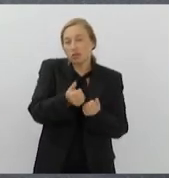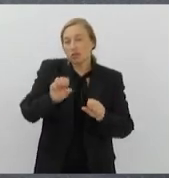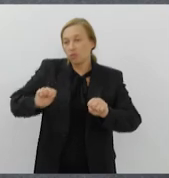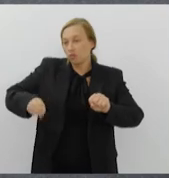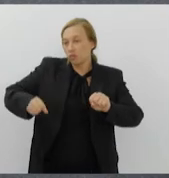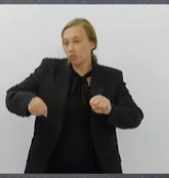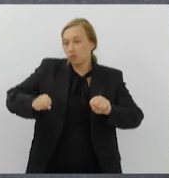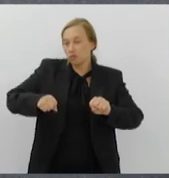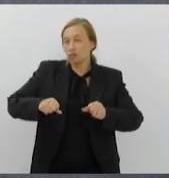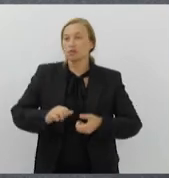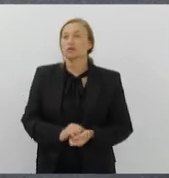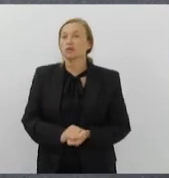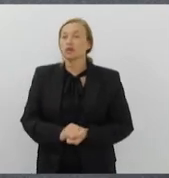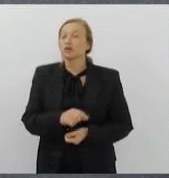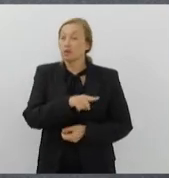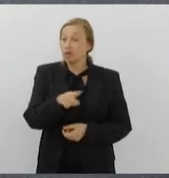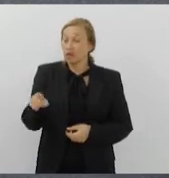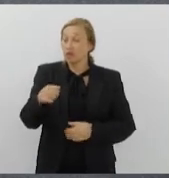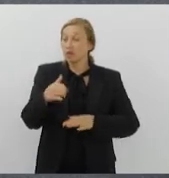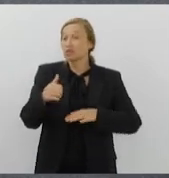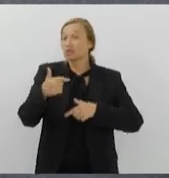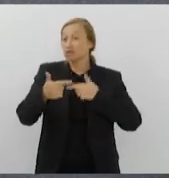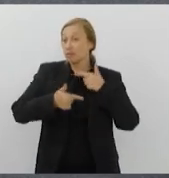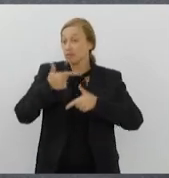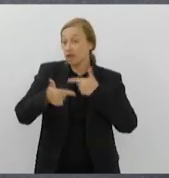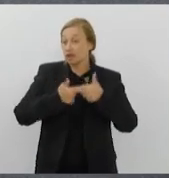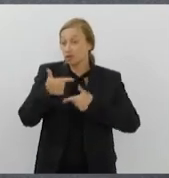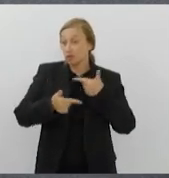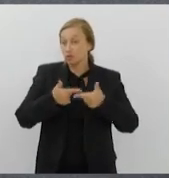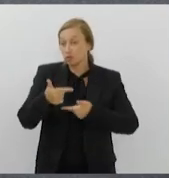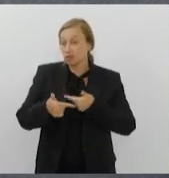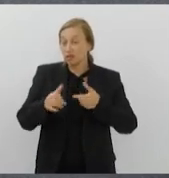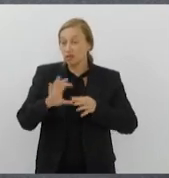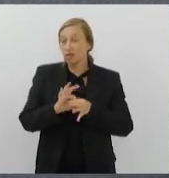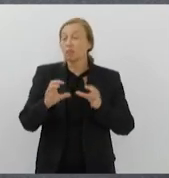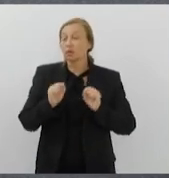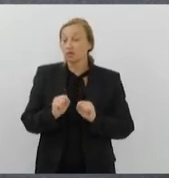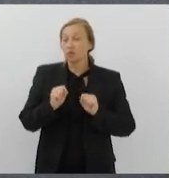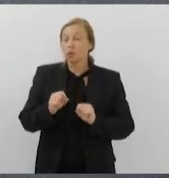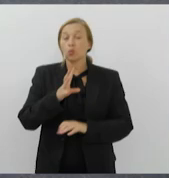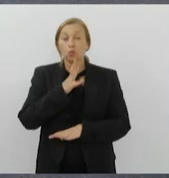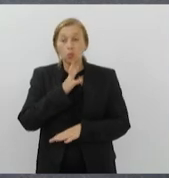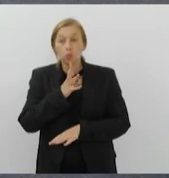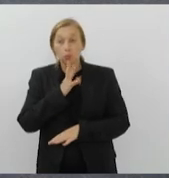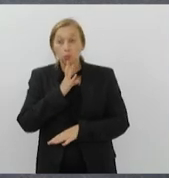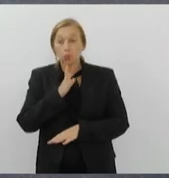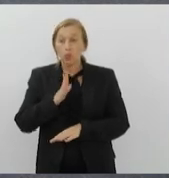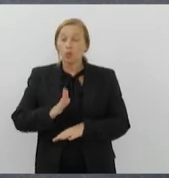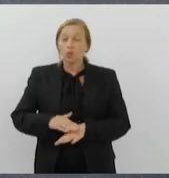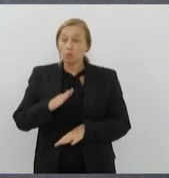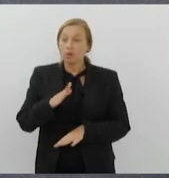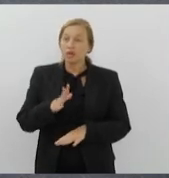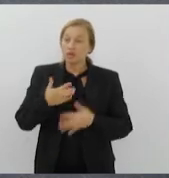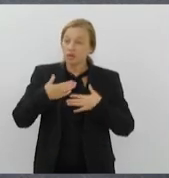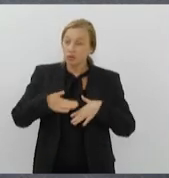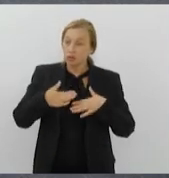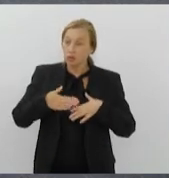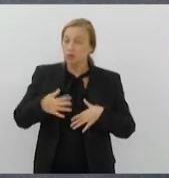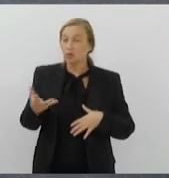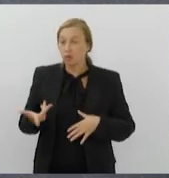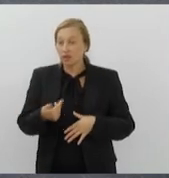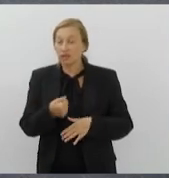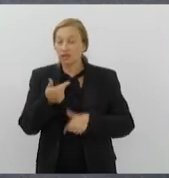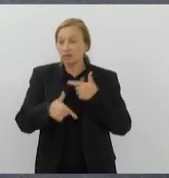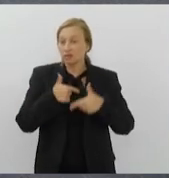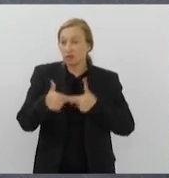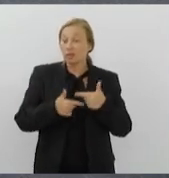motoboys, para que esses trabalhadores autônomos possam ter o reconhecimento e mais conforto no seu trabalho.